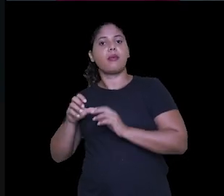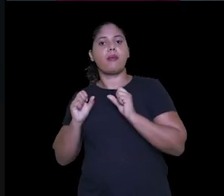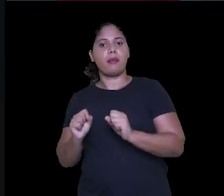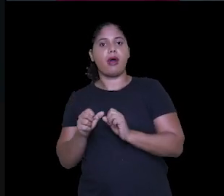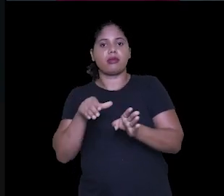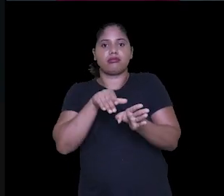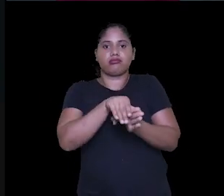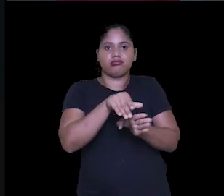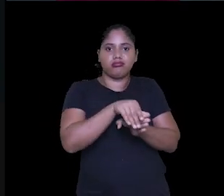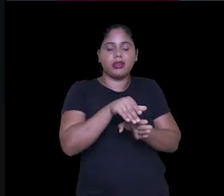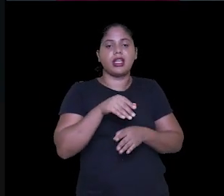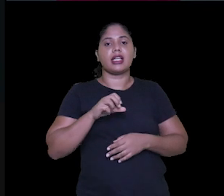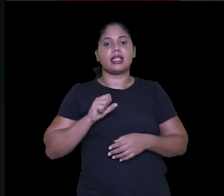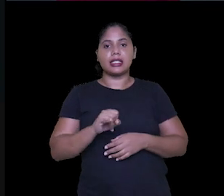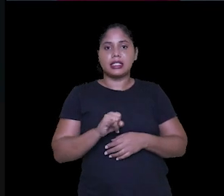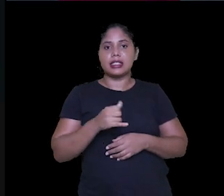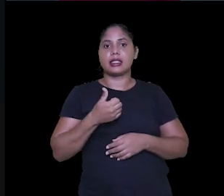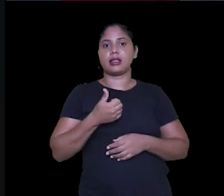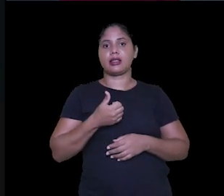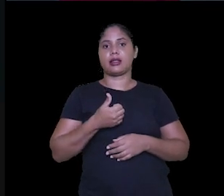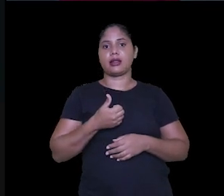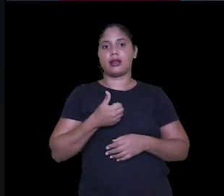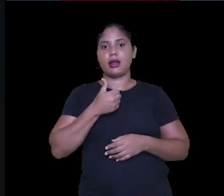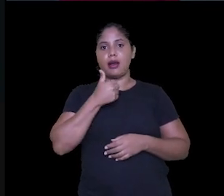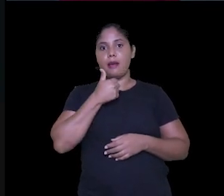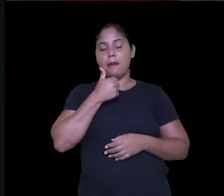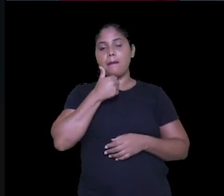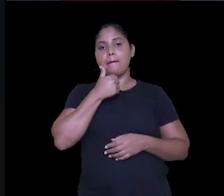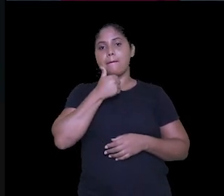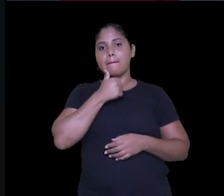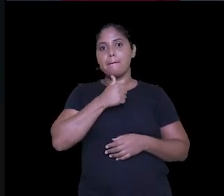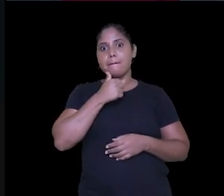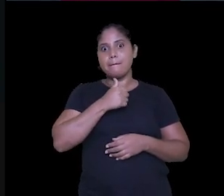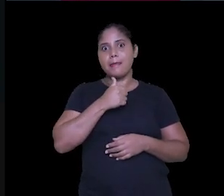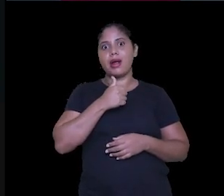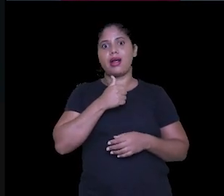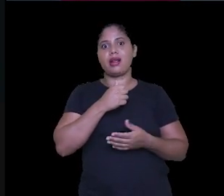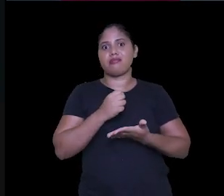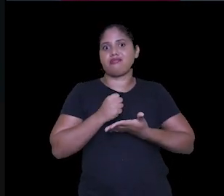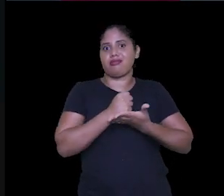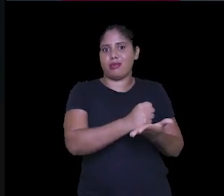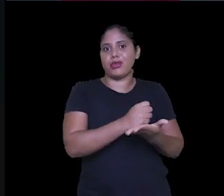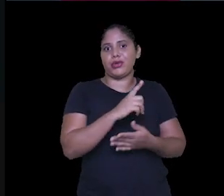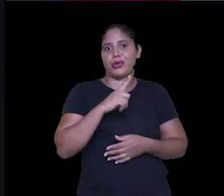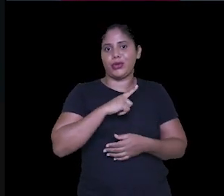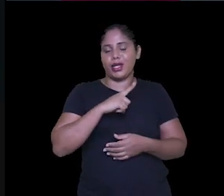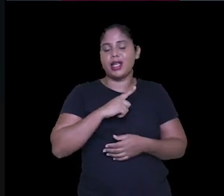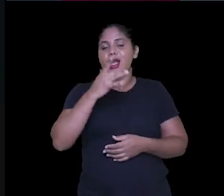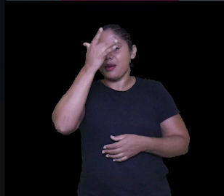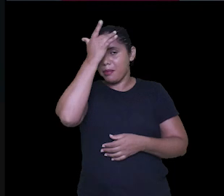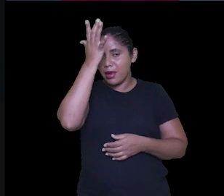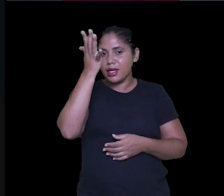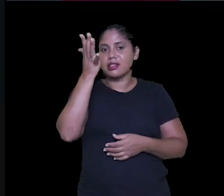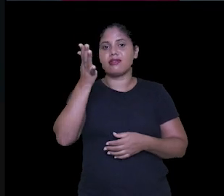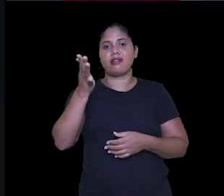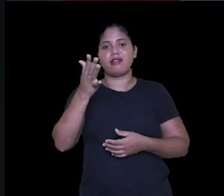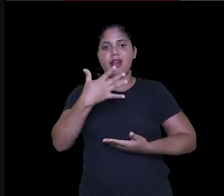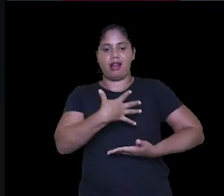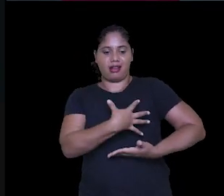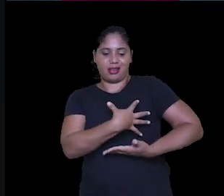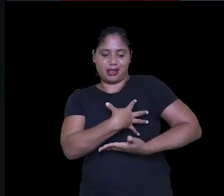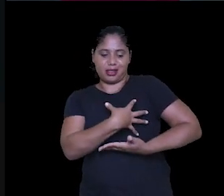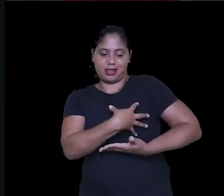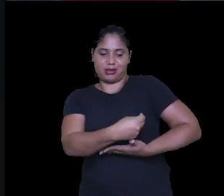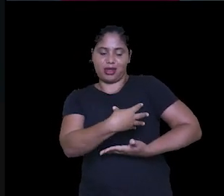o engurgitamento ele vem associado ao uso de complementos, e aí o bebê mama menos no peito, usa mais o complemento, e aí as